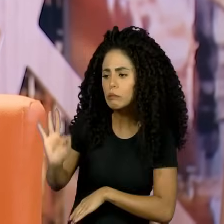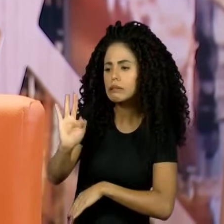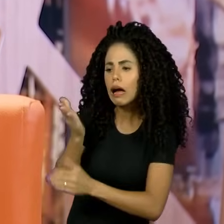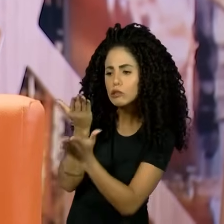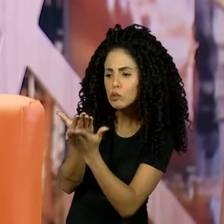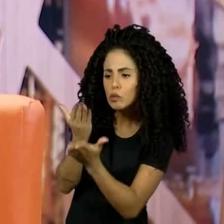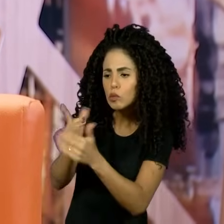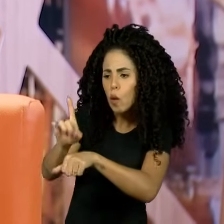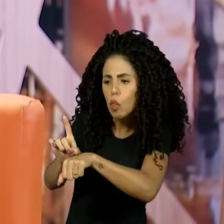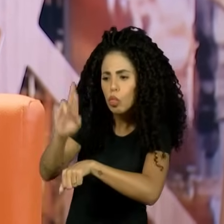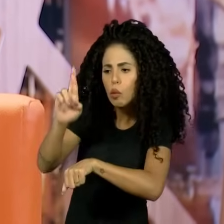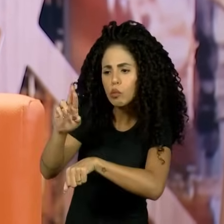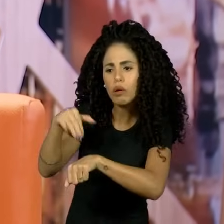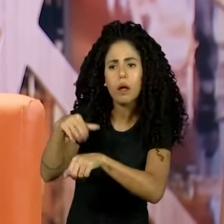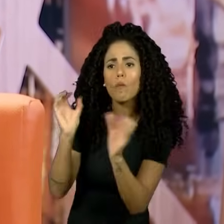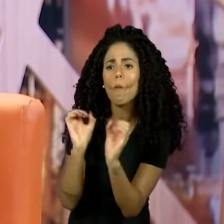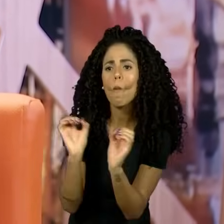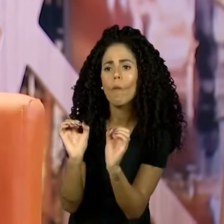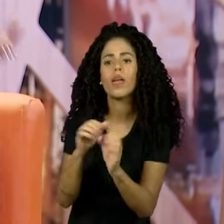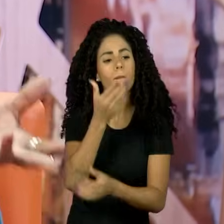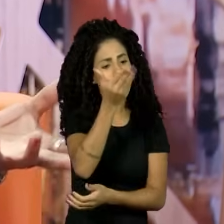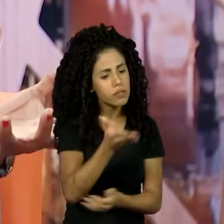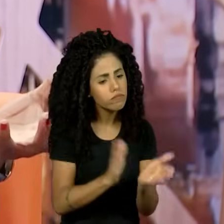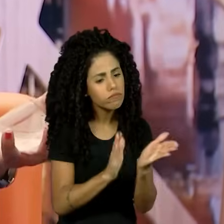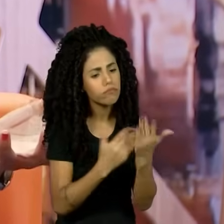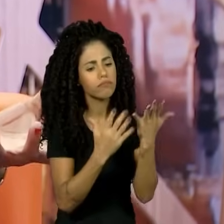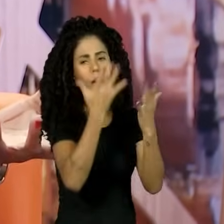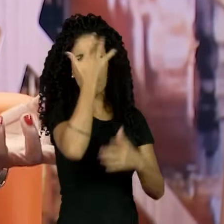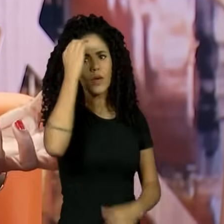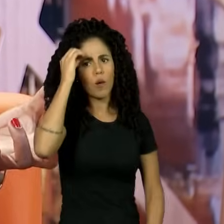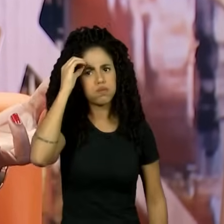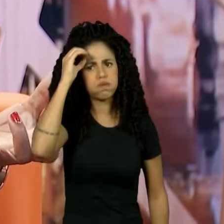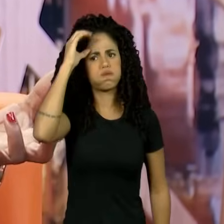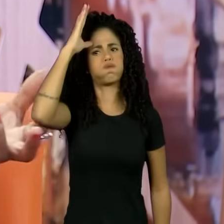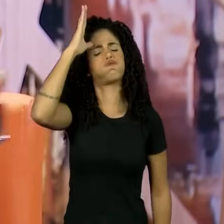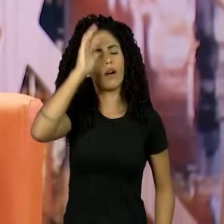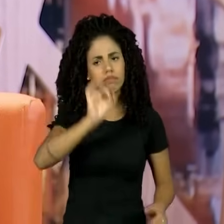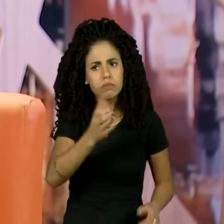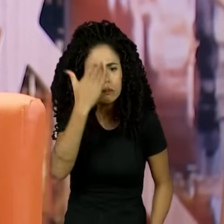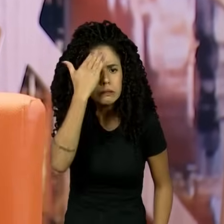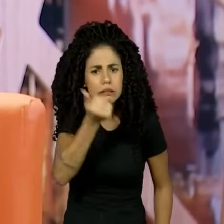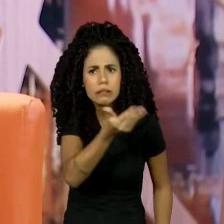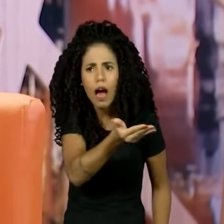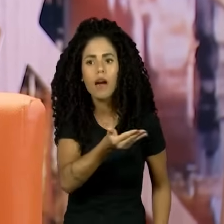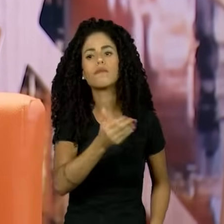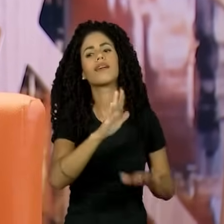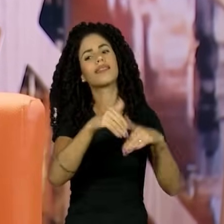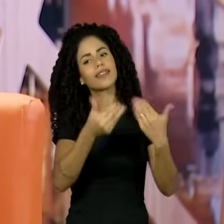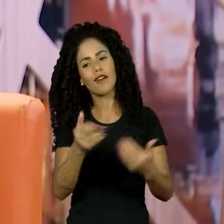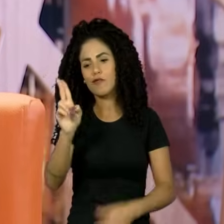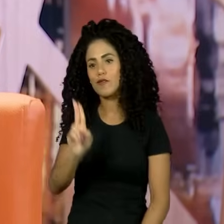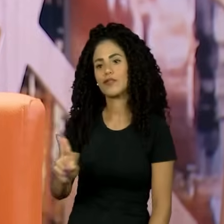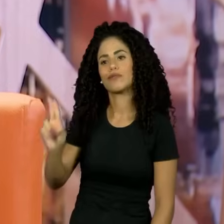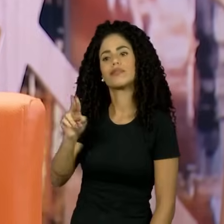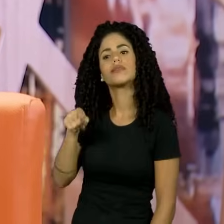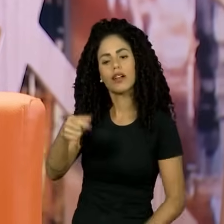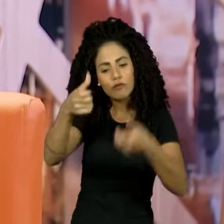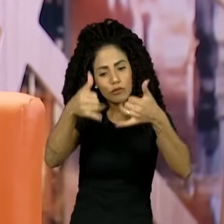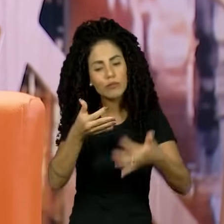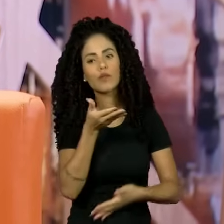doutorado, elas são consideradas doutoras do saber e do conhecimento. E a universidade chancela